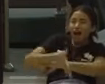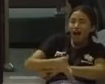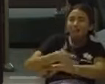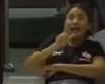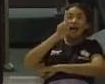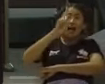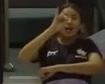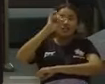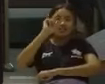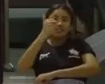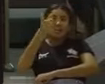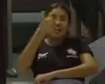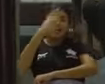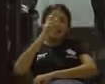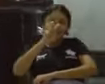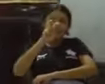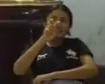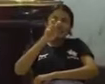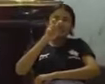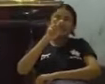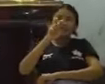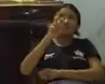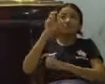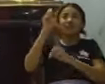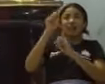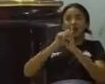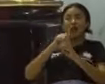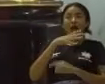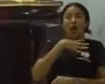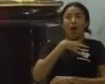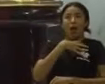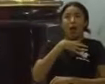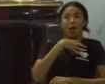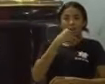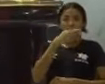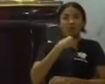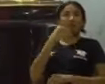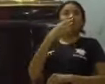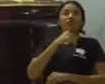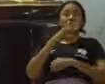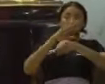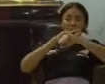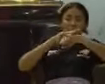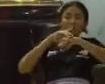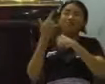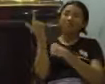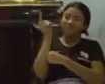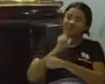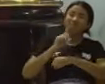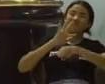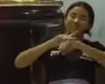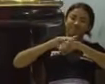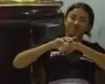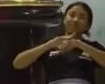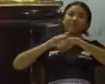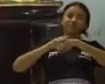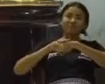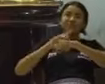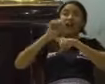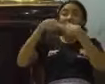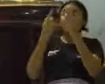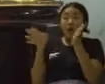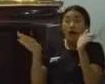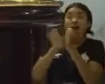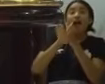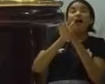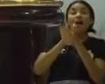15, ele começa a passar mal, e vai passando mal, chamamos a equipe médica, quando chegaram